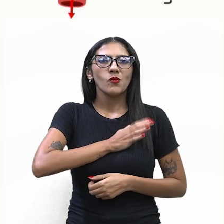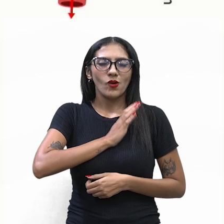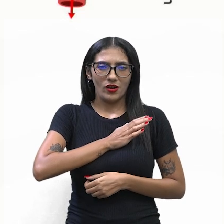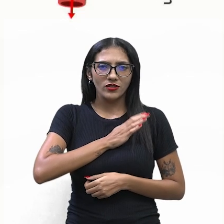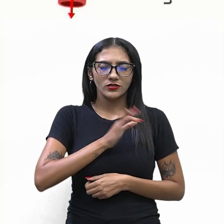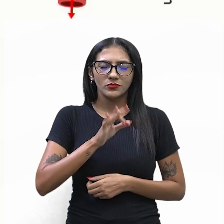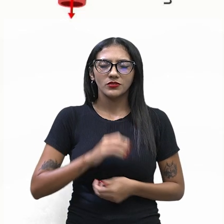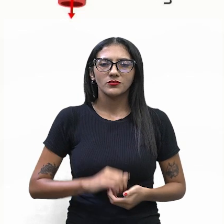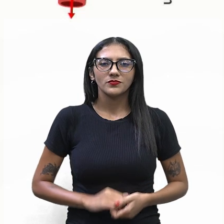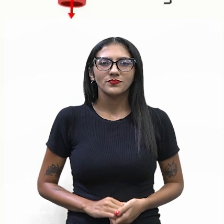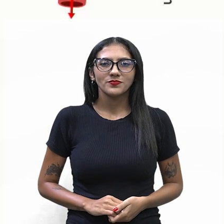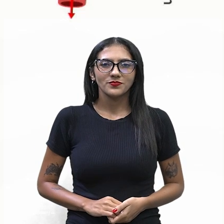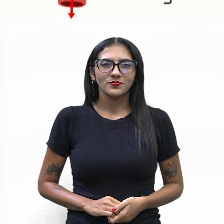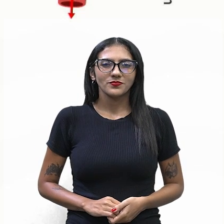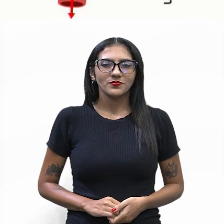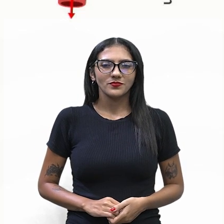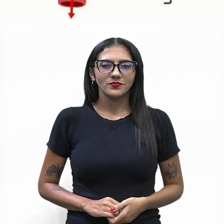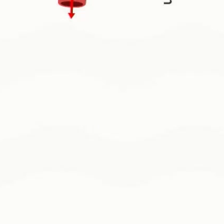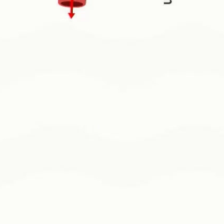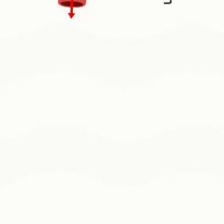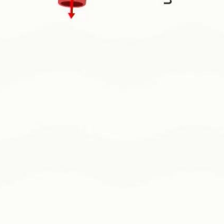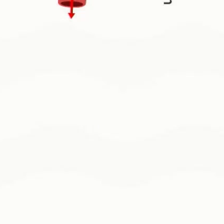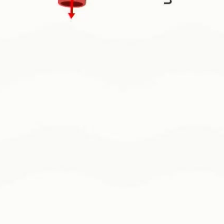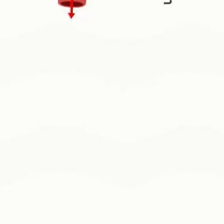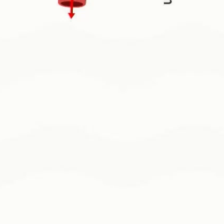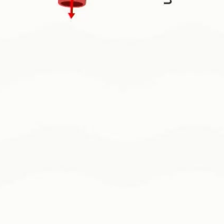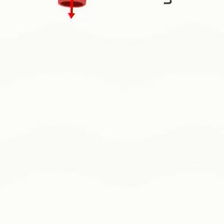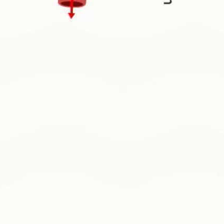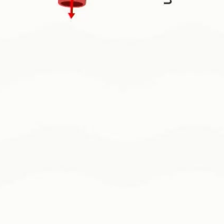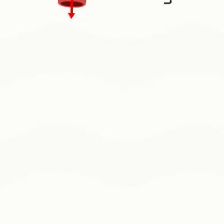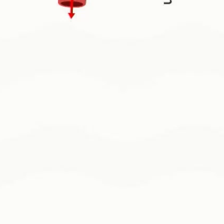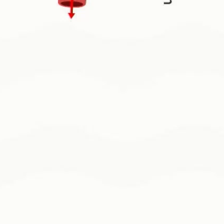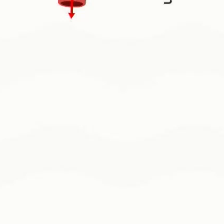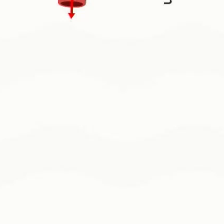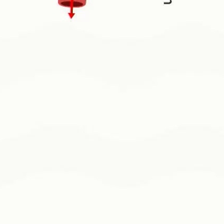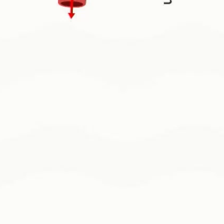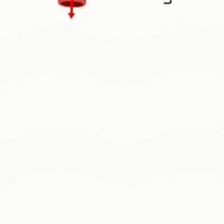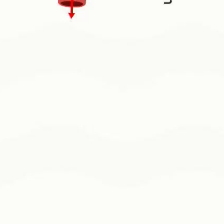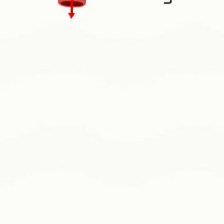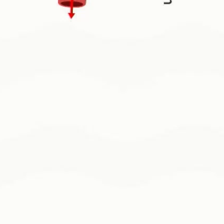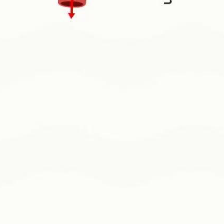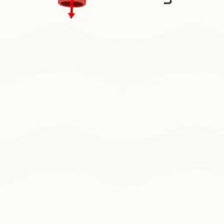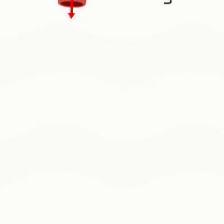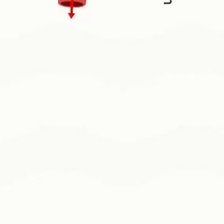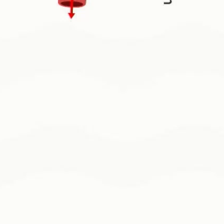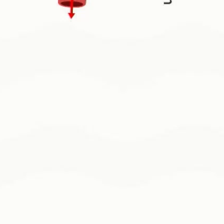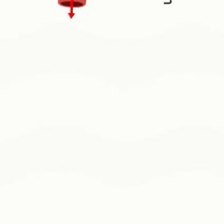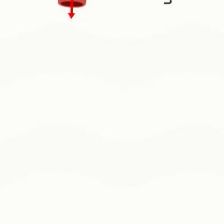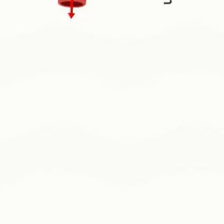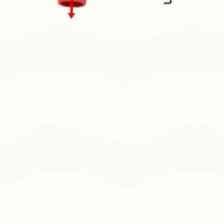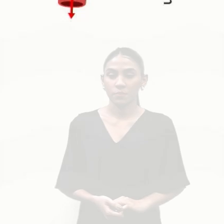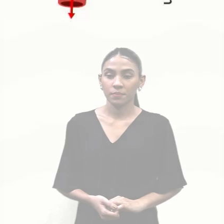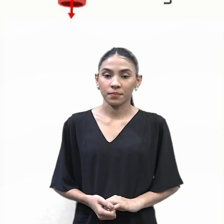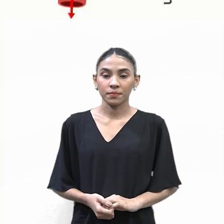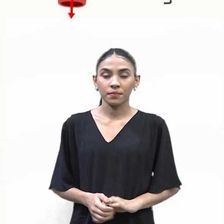no coração. Bom, e esse sangue, juntamente com o coração, né, e esses vasos sanguíneos, eles vão fazer um